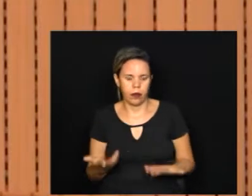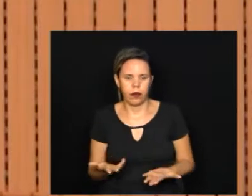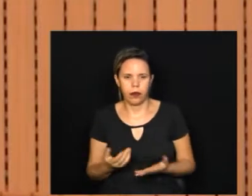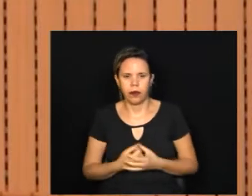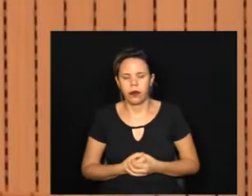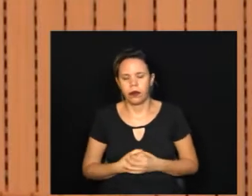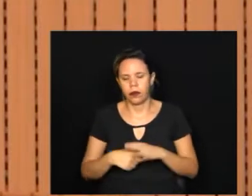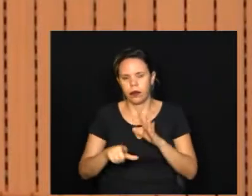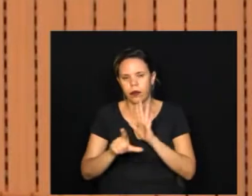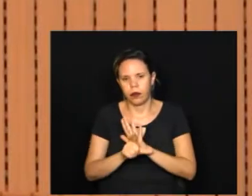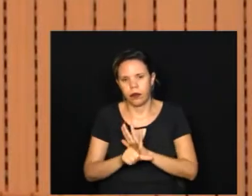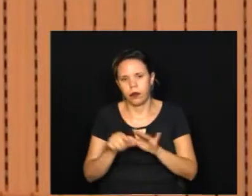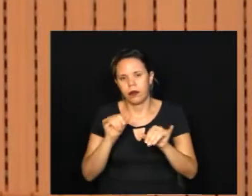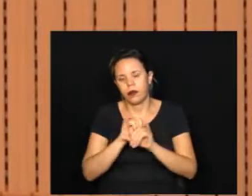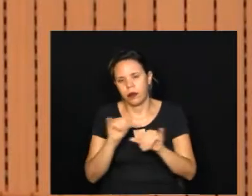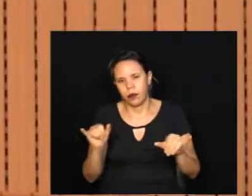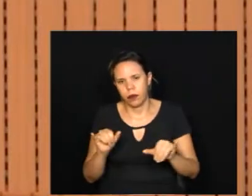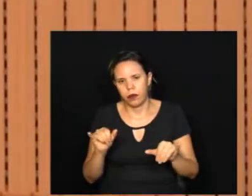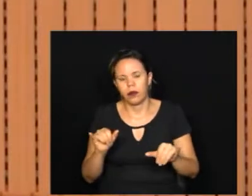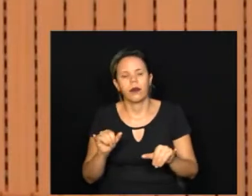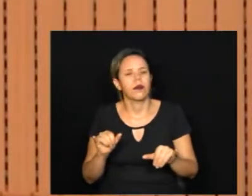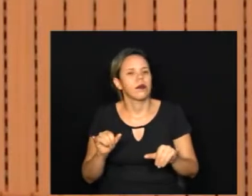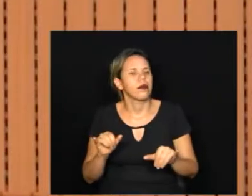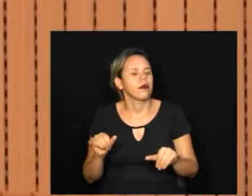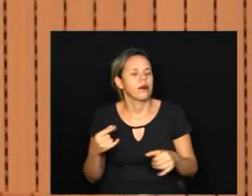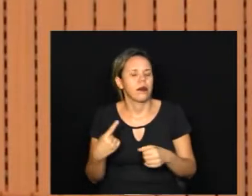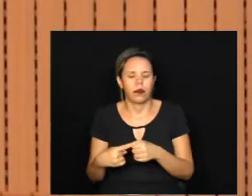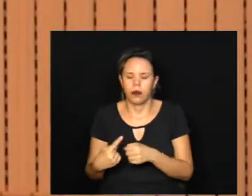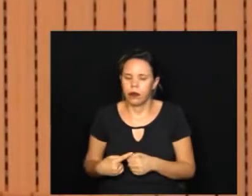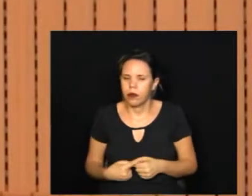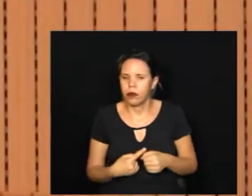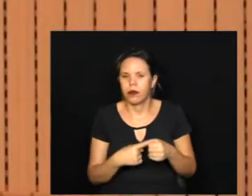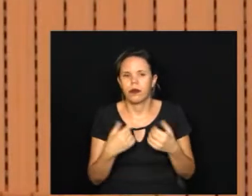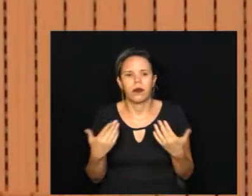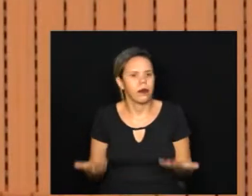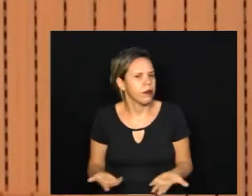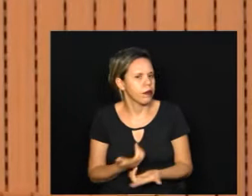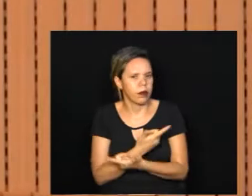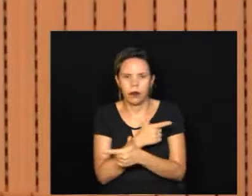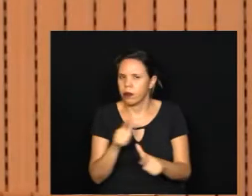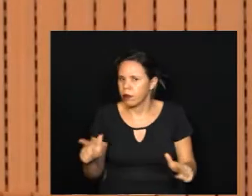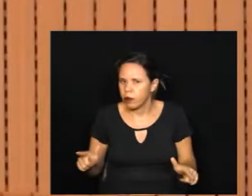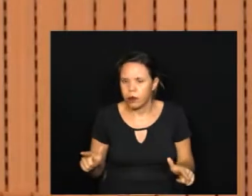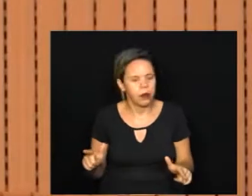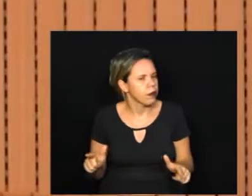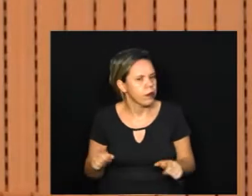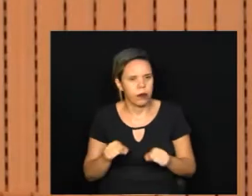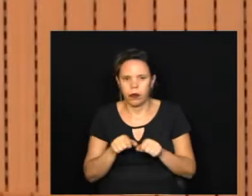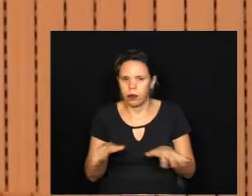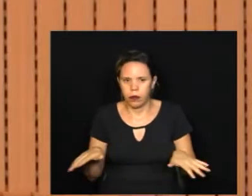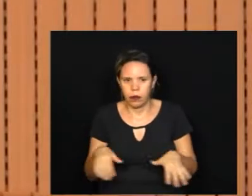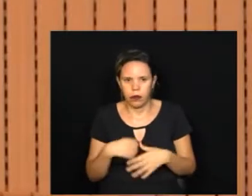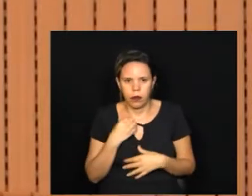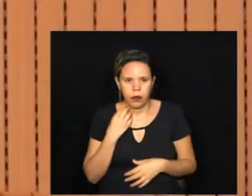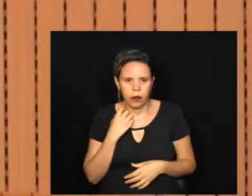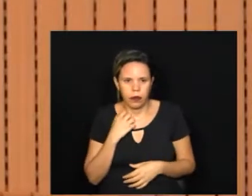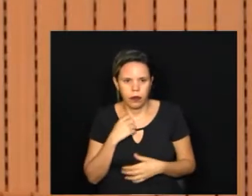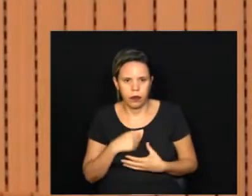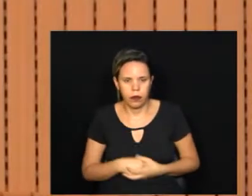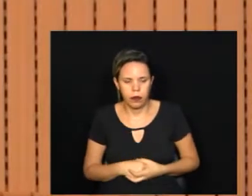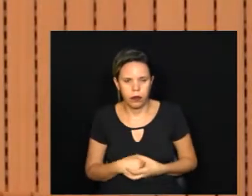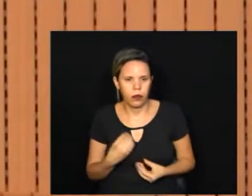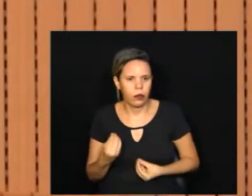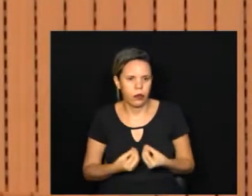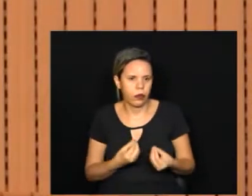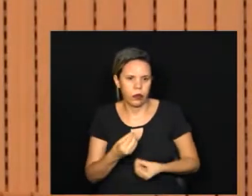às leis declaradas inconstitucionais, as leis municipais, é que não havia esta distribuição, como se